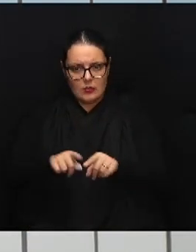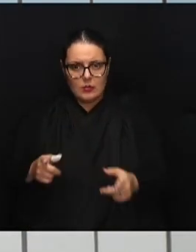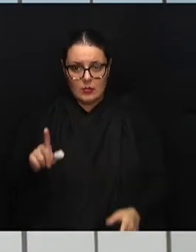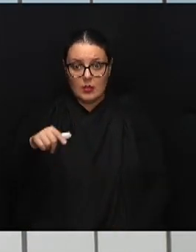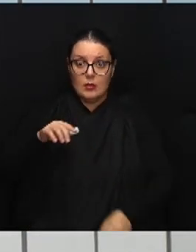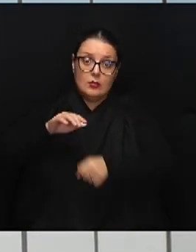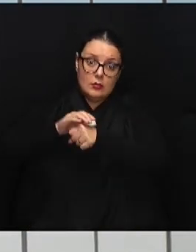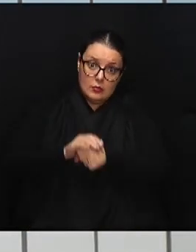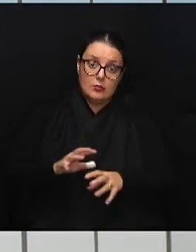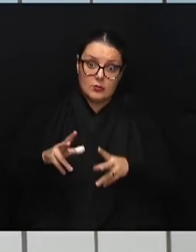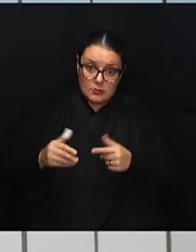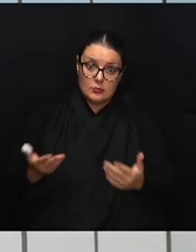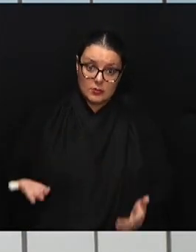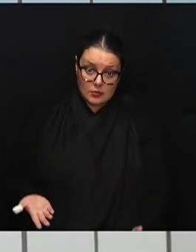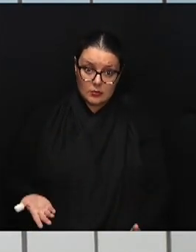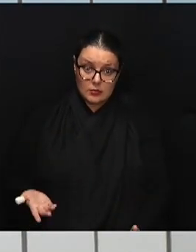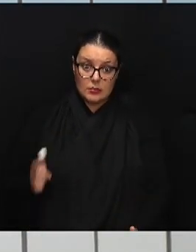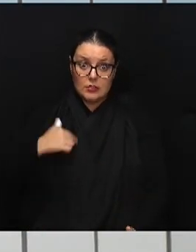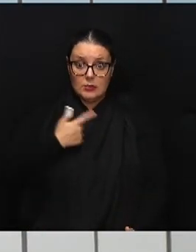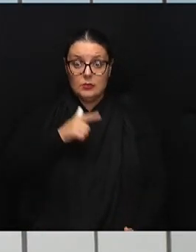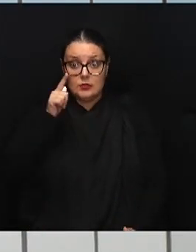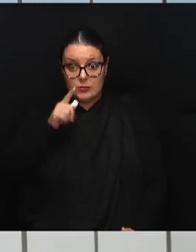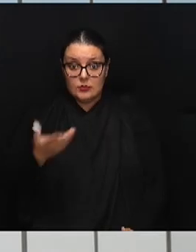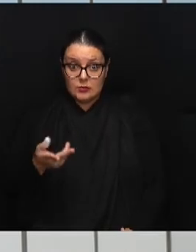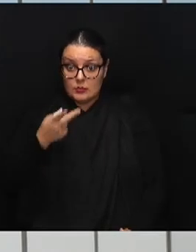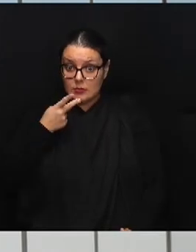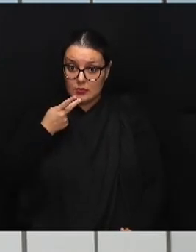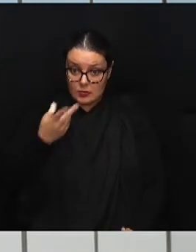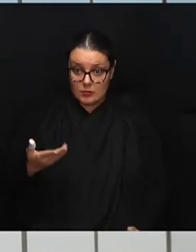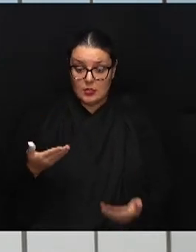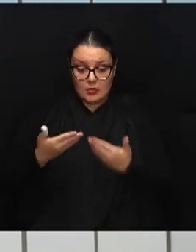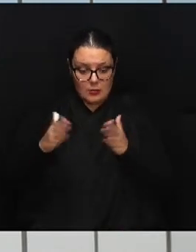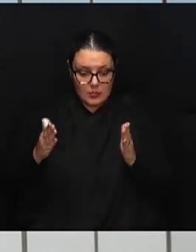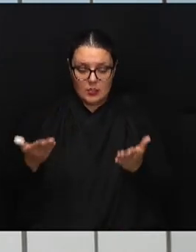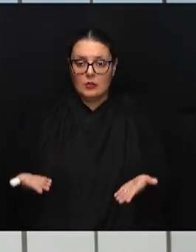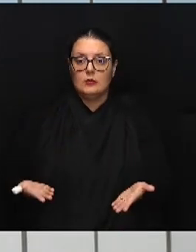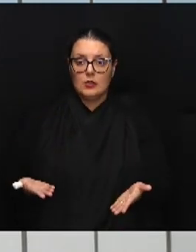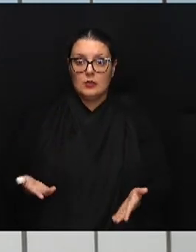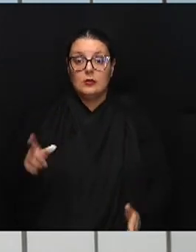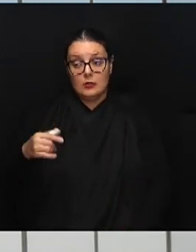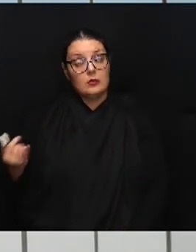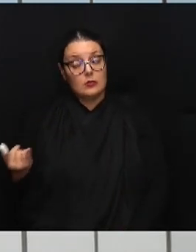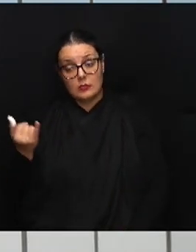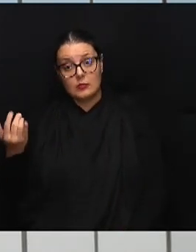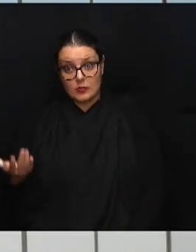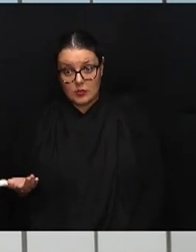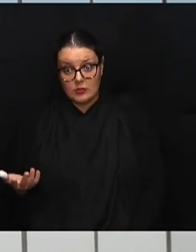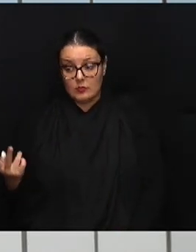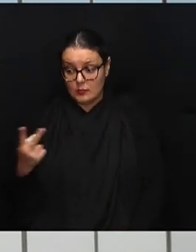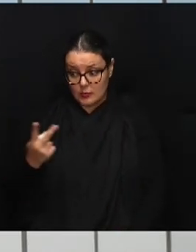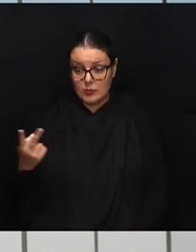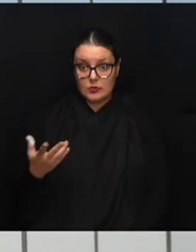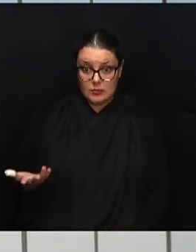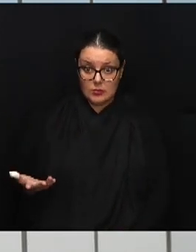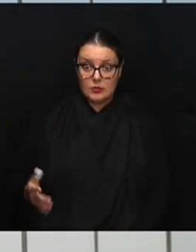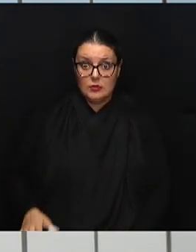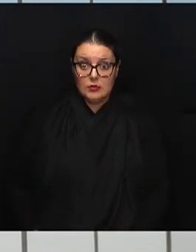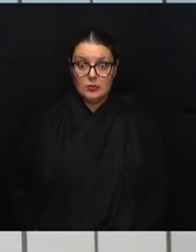opressor para todos. Então a gente conseguir falar sobre isso abertamente é muito importante para os dois lados. Né?